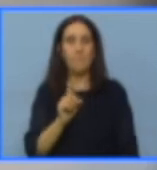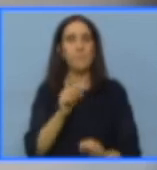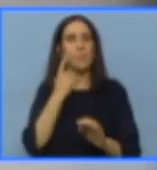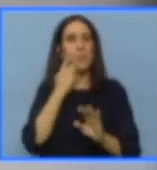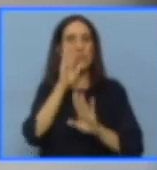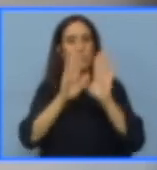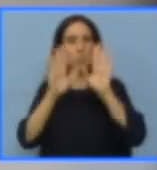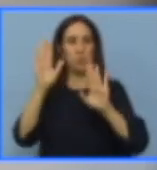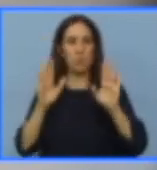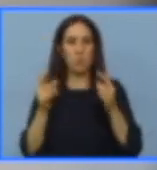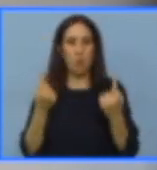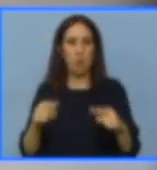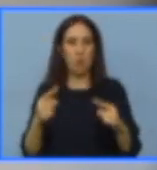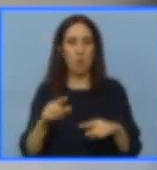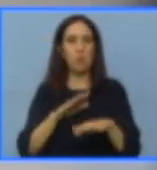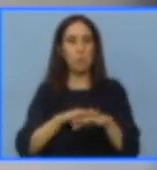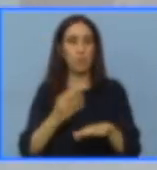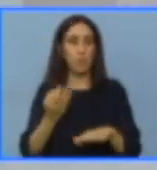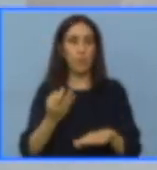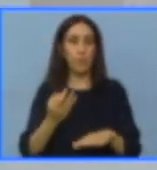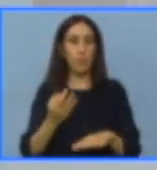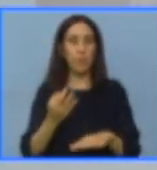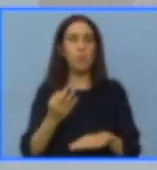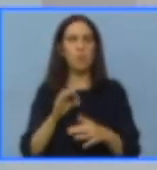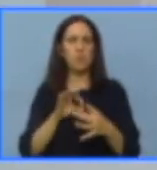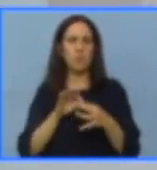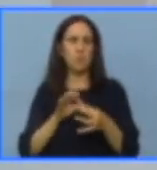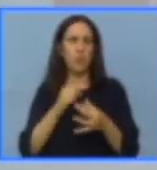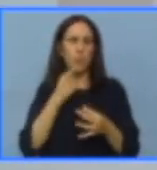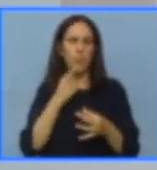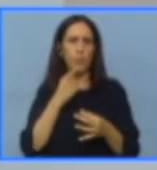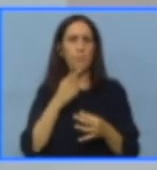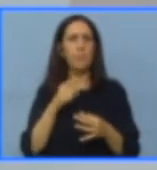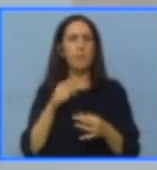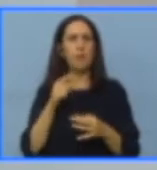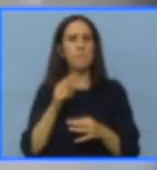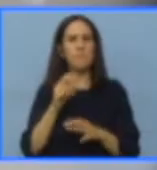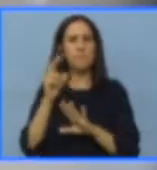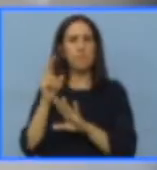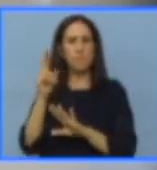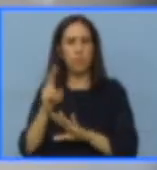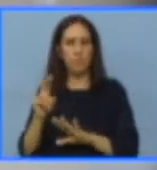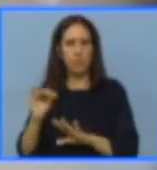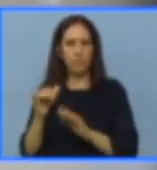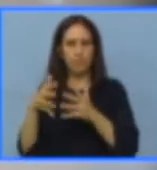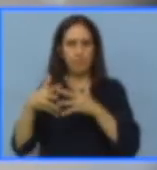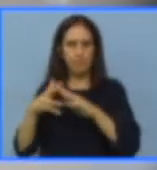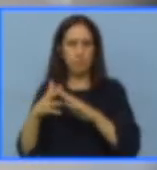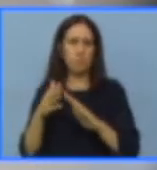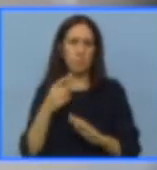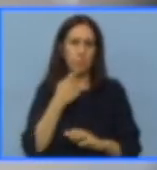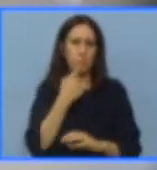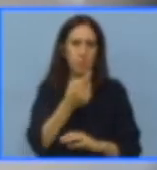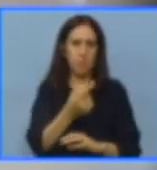se realiza, é porque houve, de facto, uma cumplicidade enorme das estruturas pontifícias e, devo dizer, se posso,